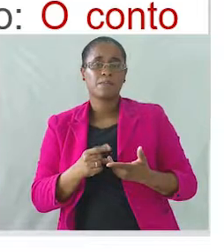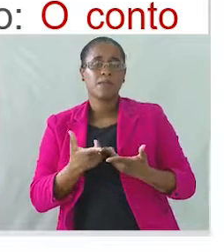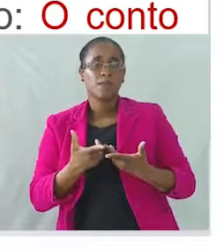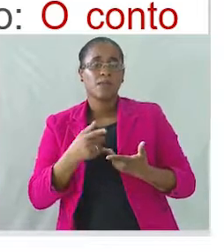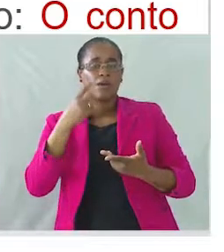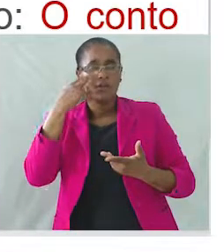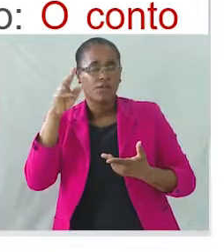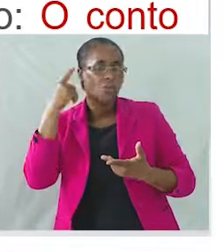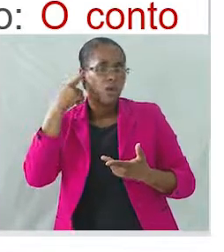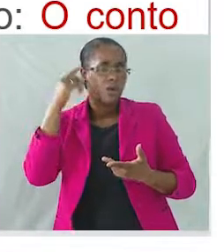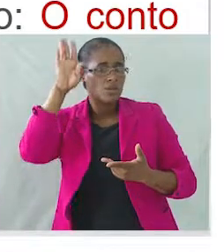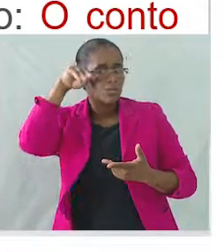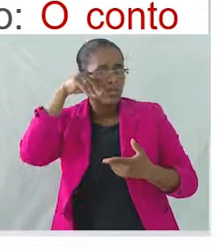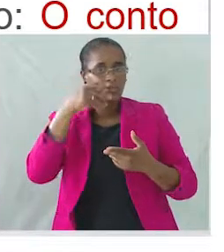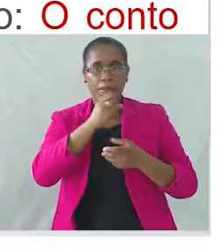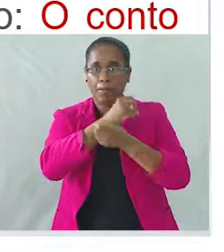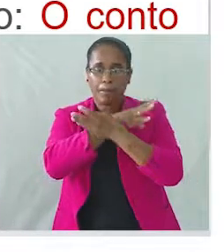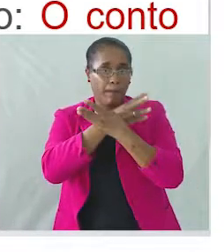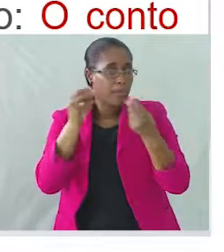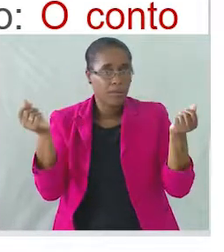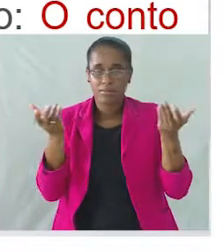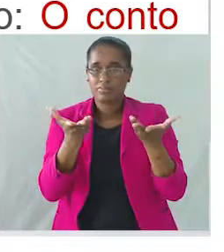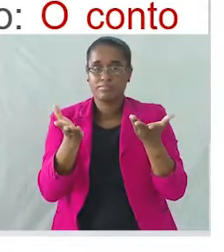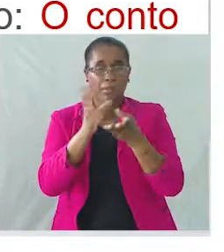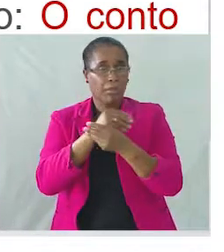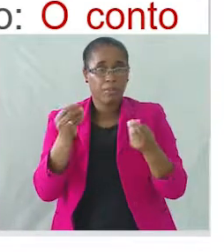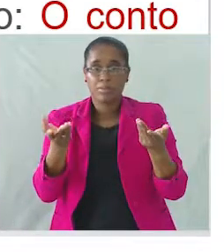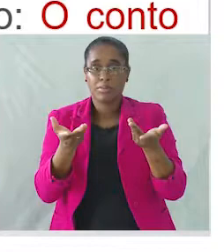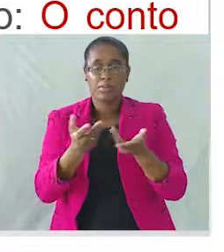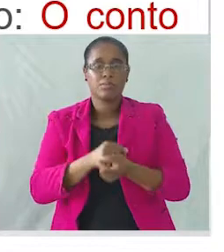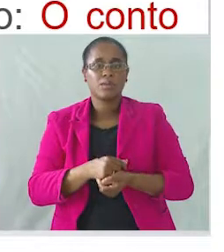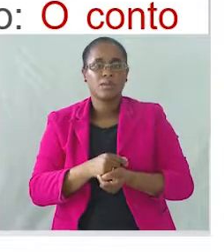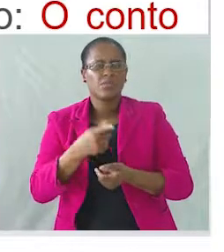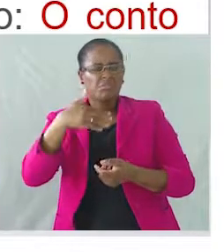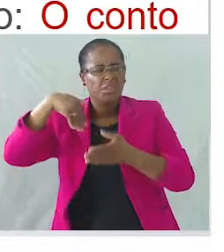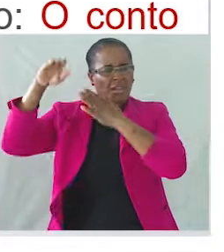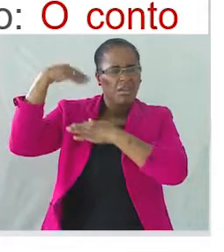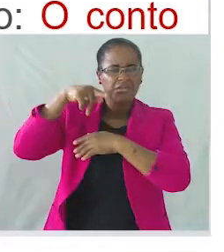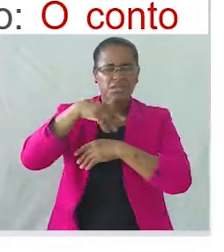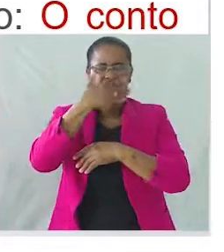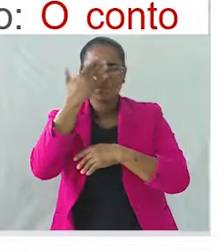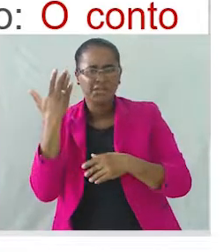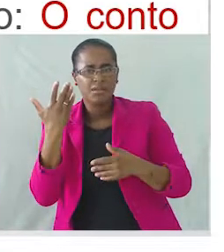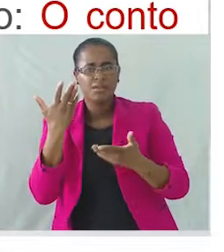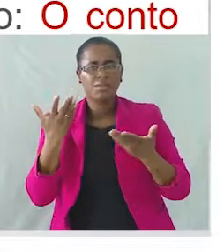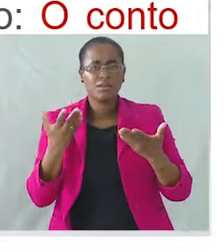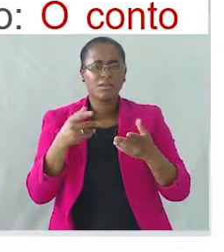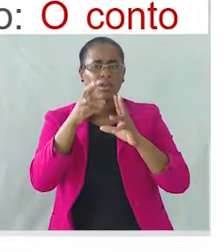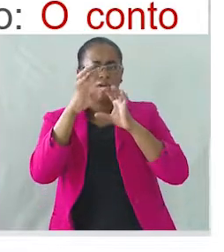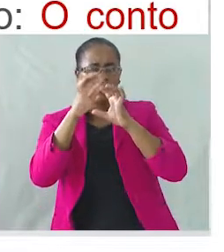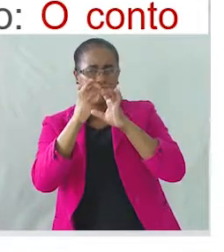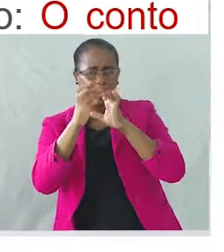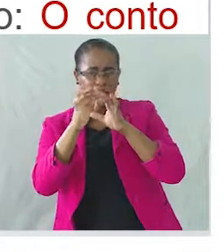tinham desaparecido. Desde esse dia, as flautas que os